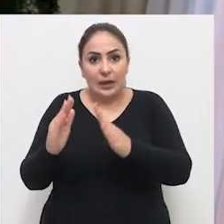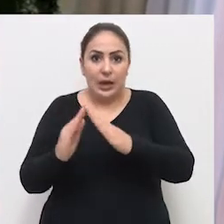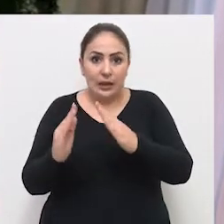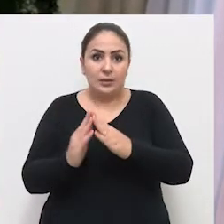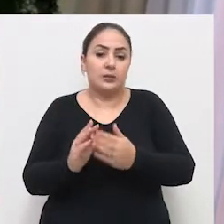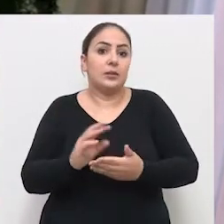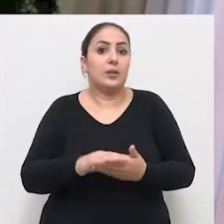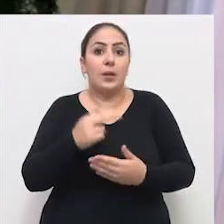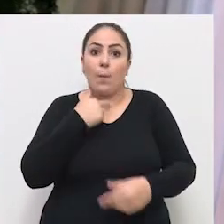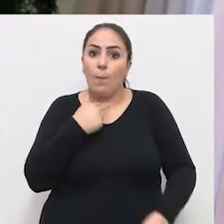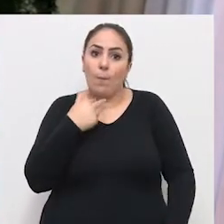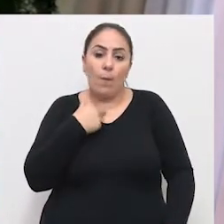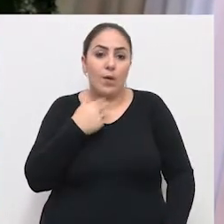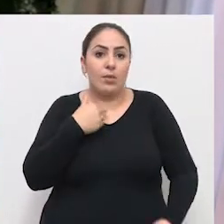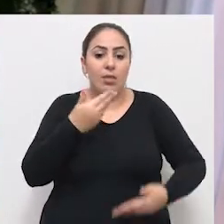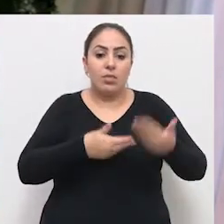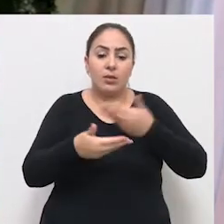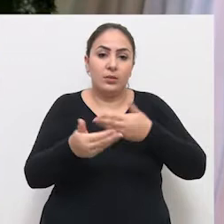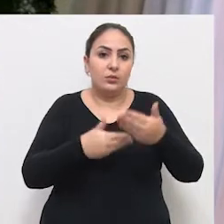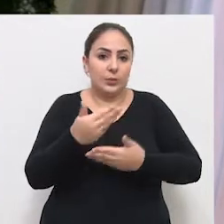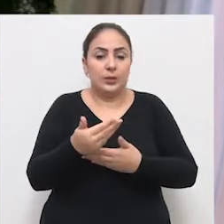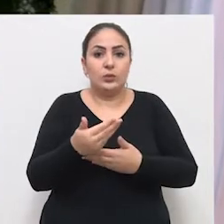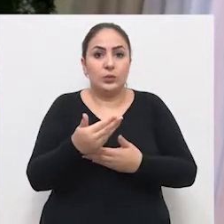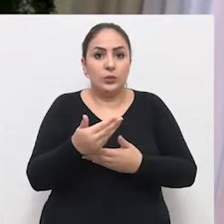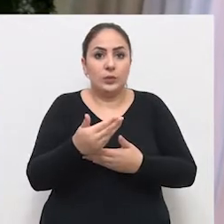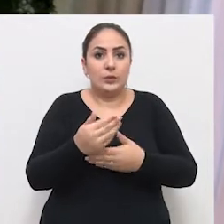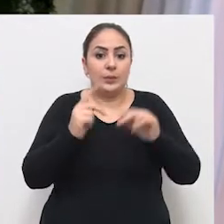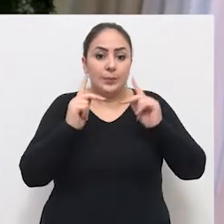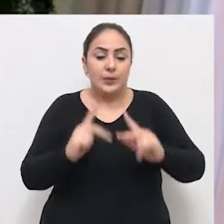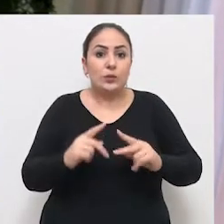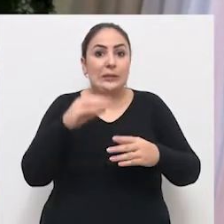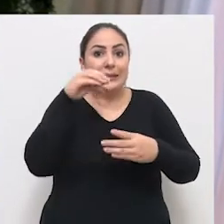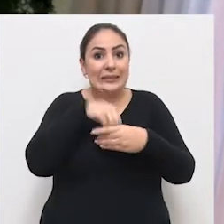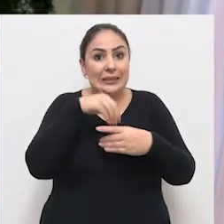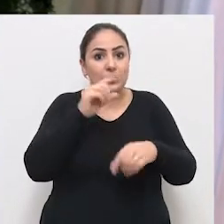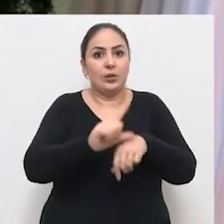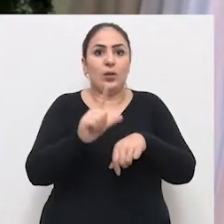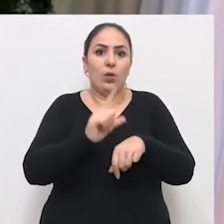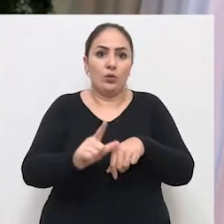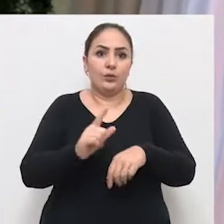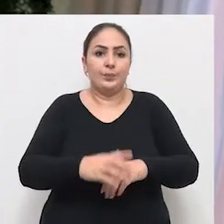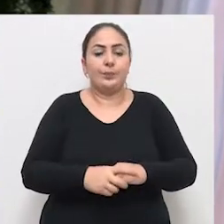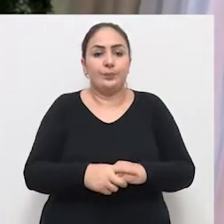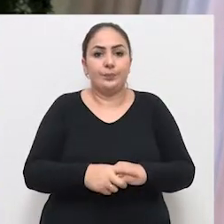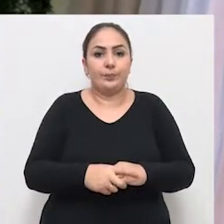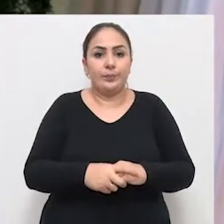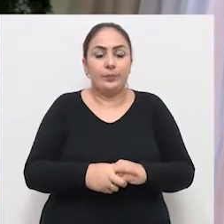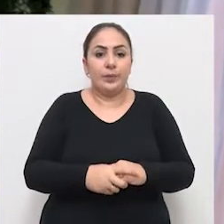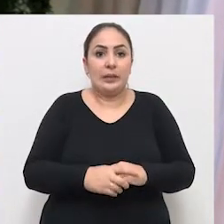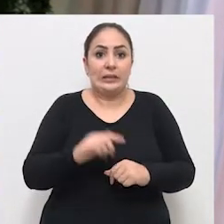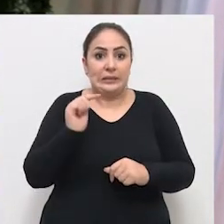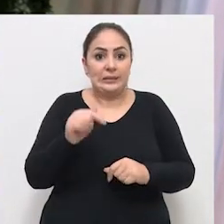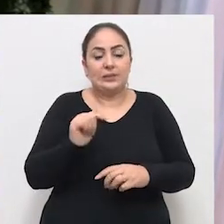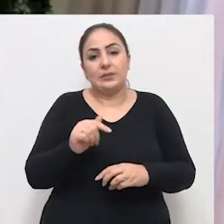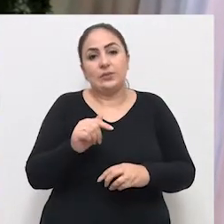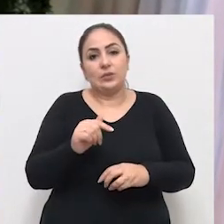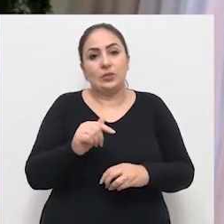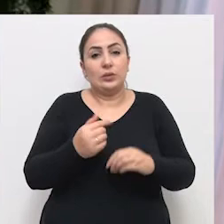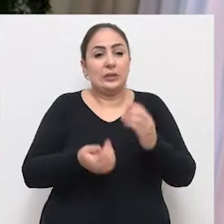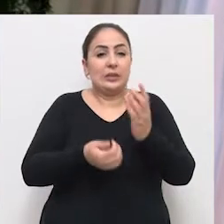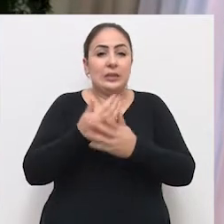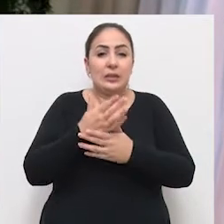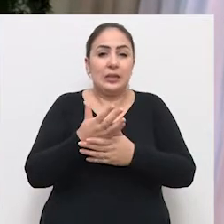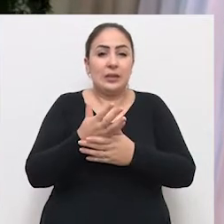a entrega, não sendo permitido então o atendimento dos clientes dentro das lojas. Fato